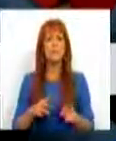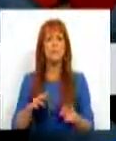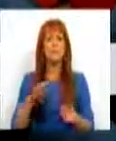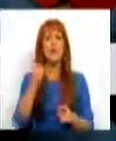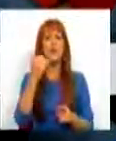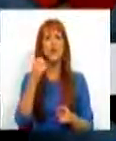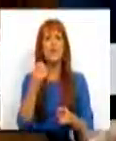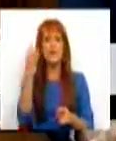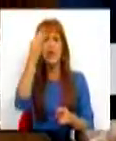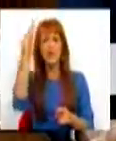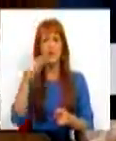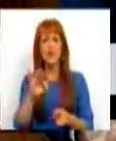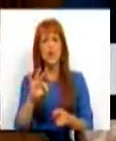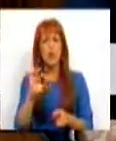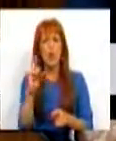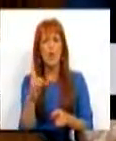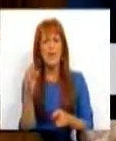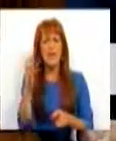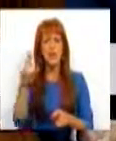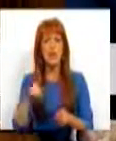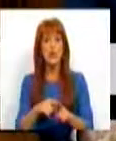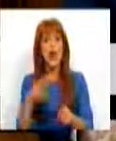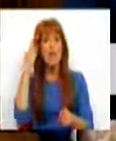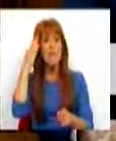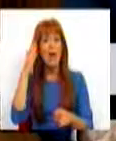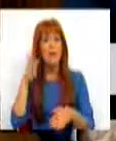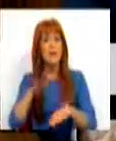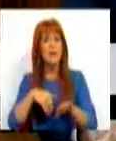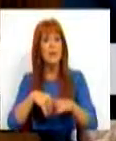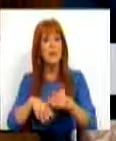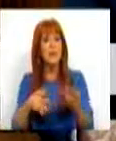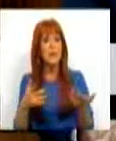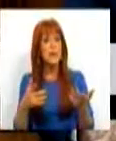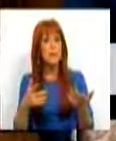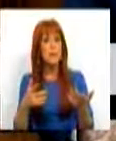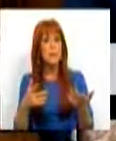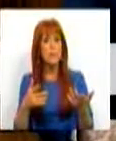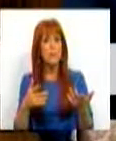O deputado concluiu, quer colocar mais questões?